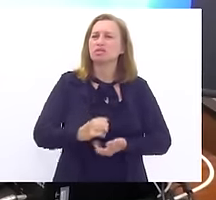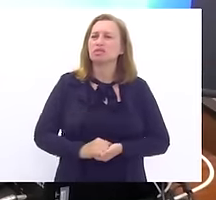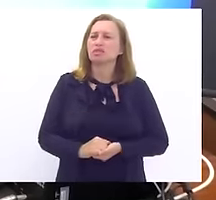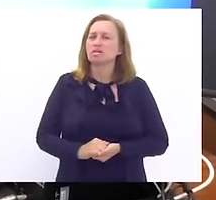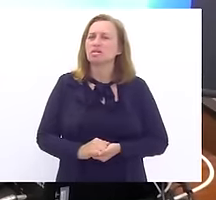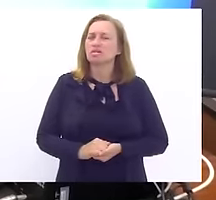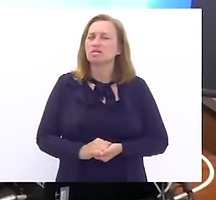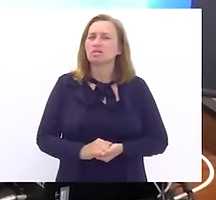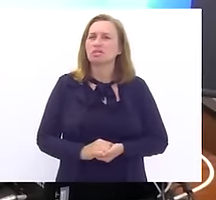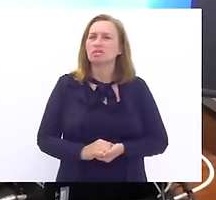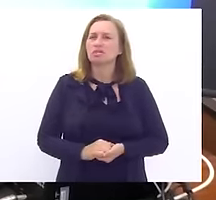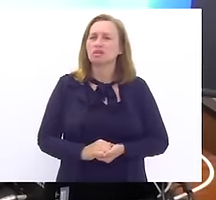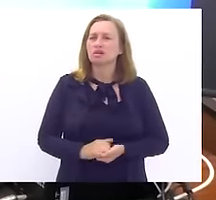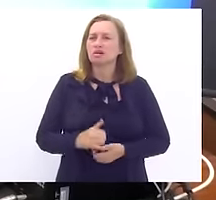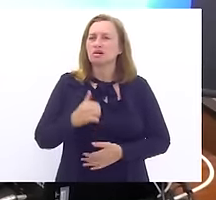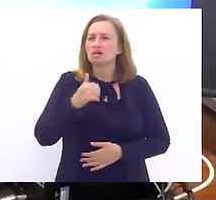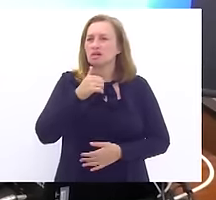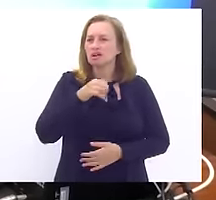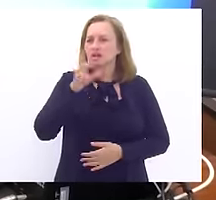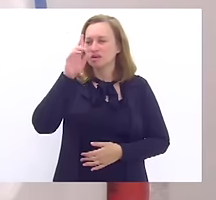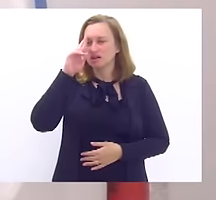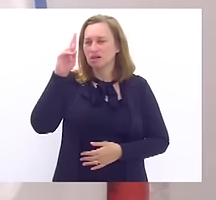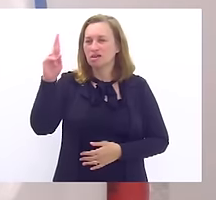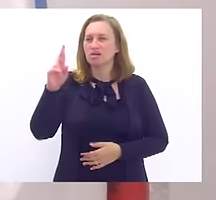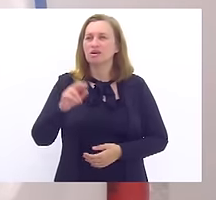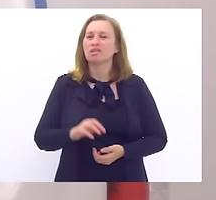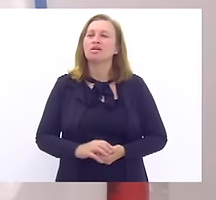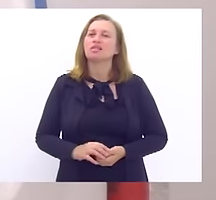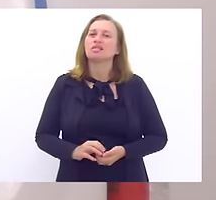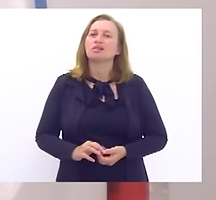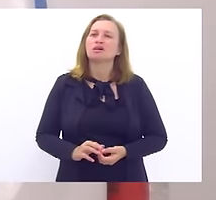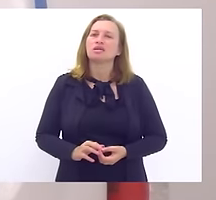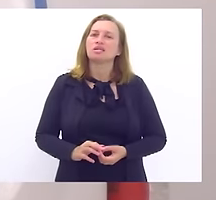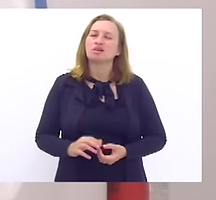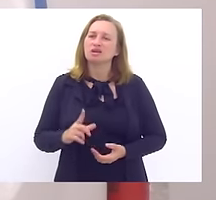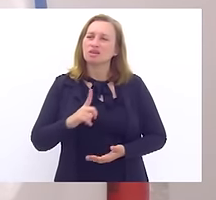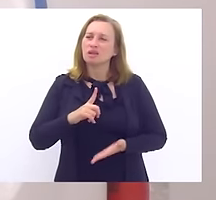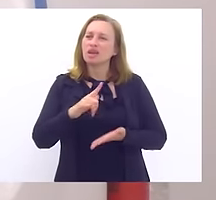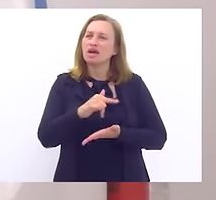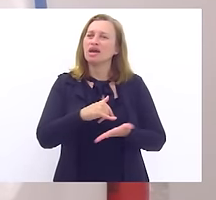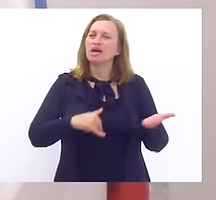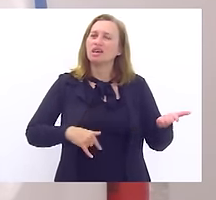a senhora a senhora conseguiu localizar Aí a cláusula